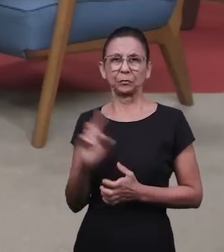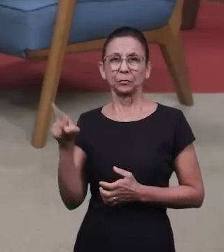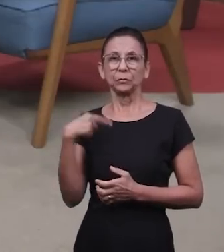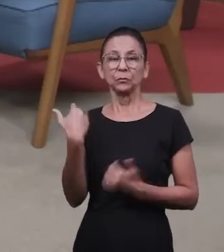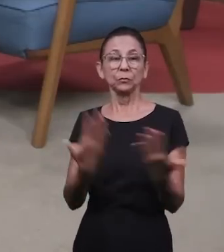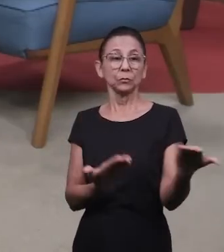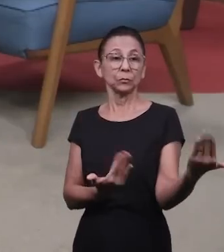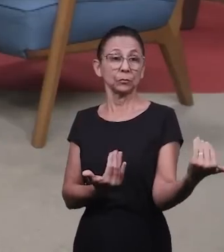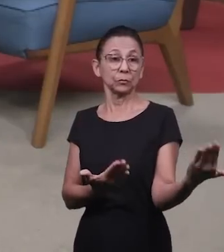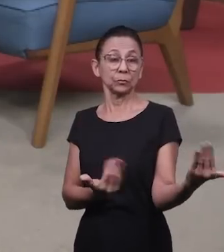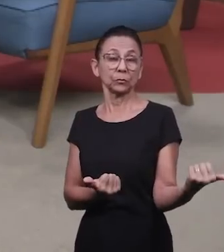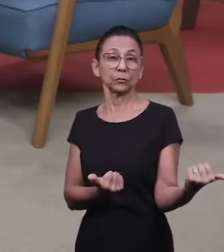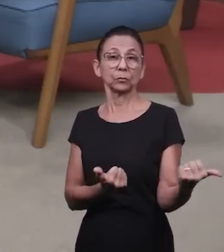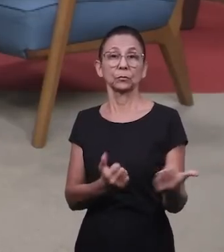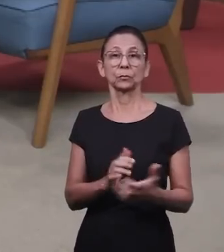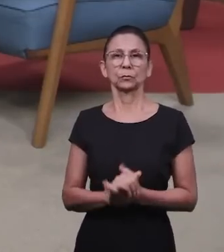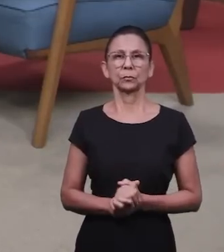jovens,